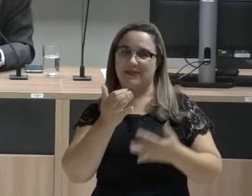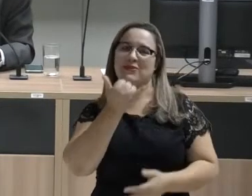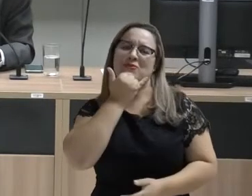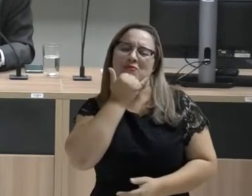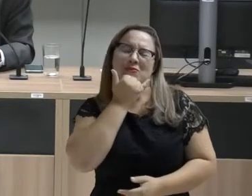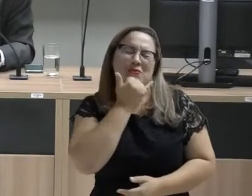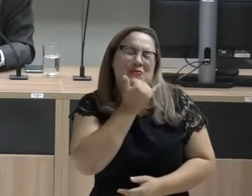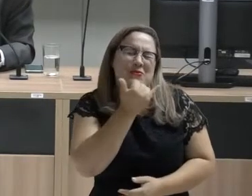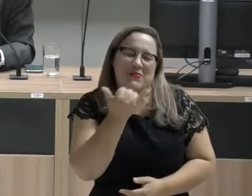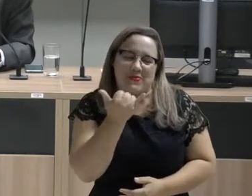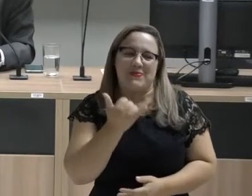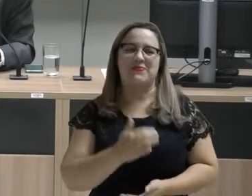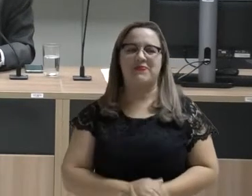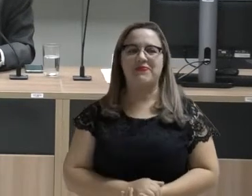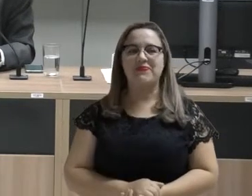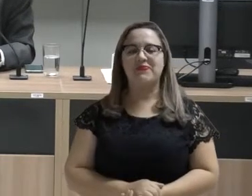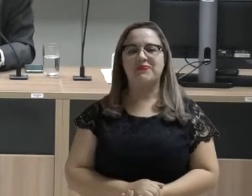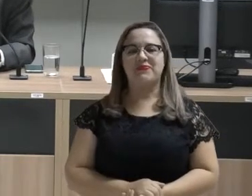Perfeito.